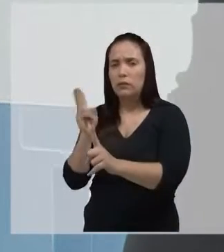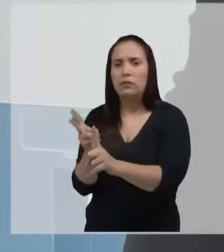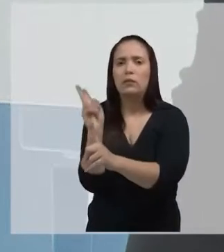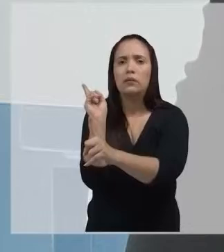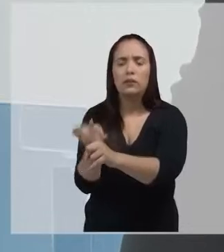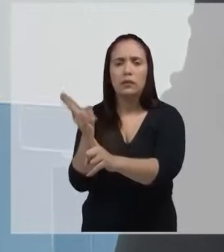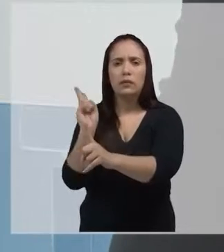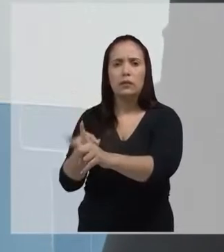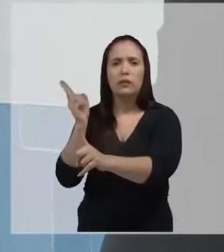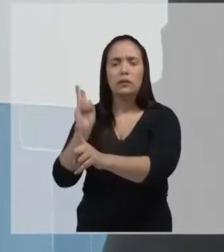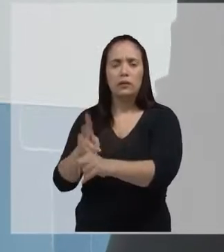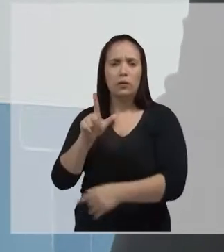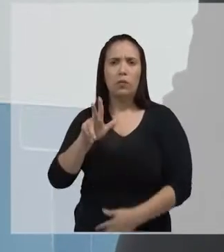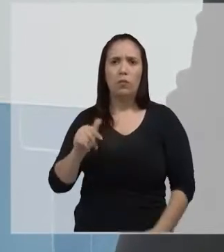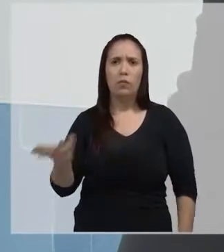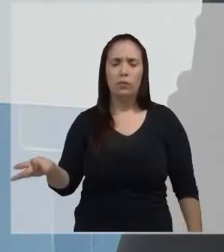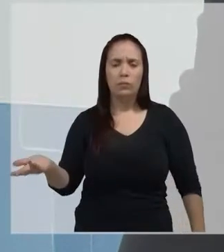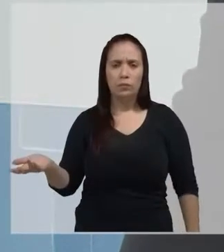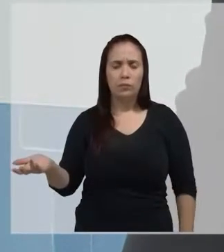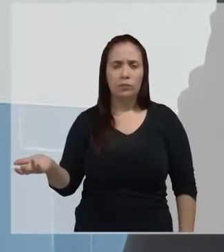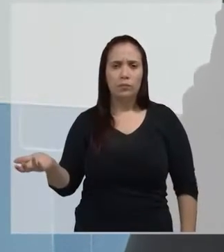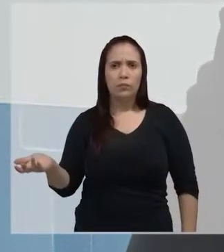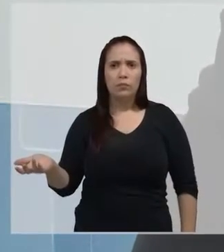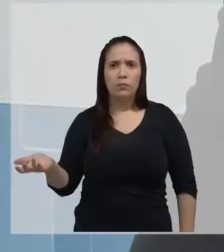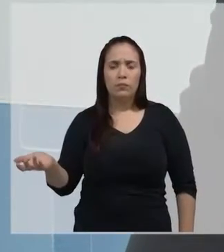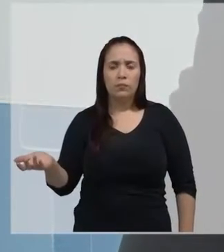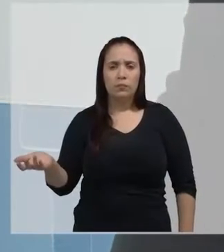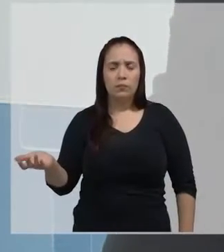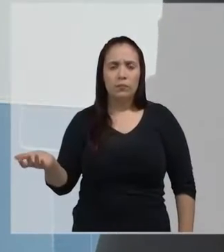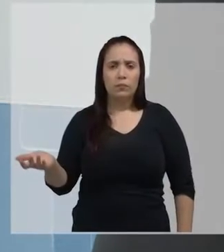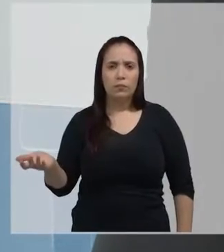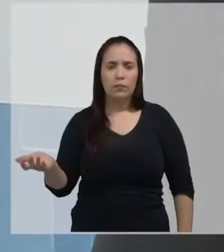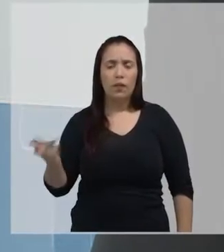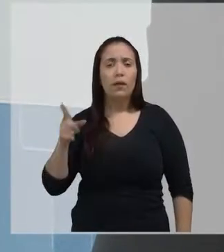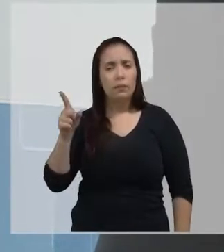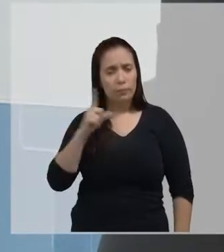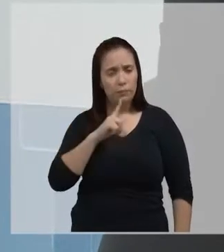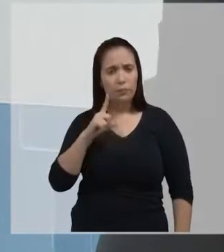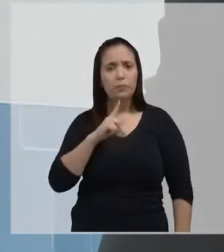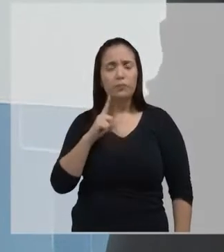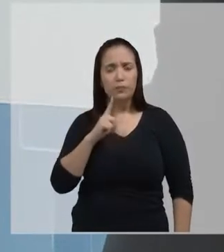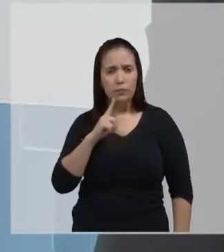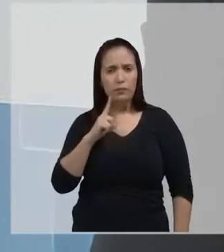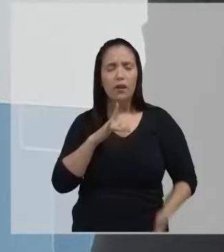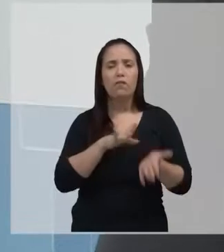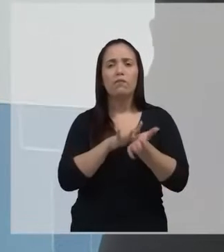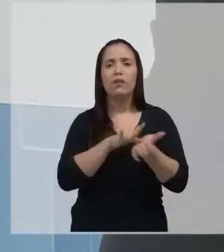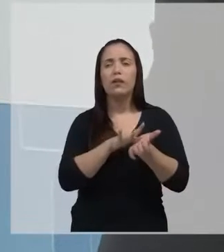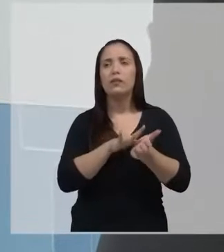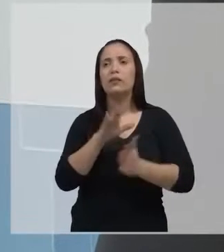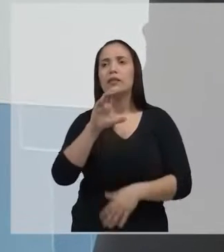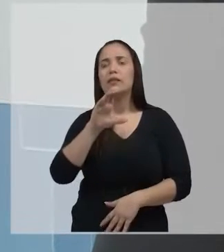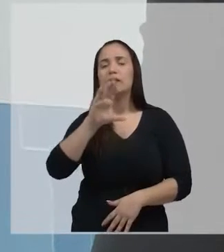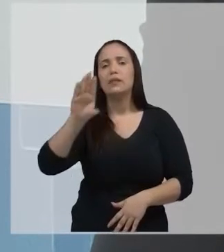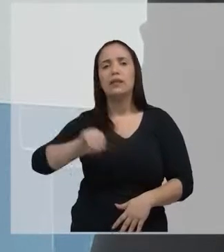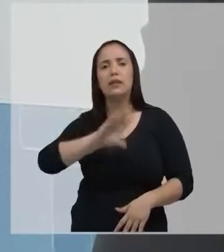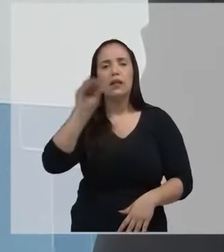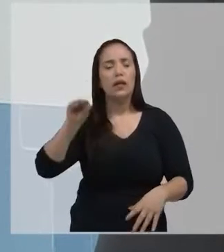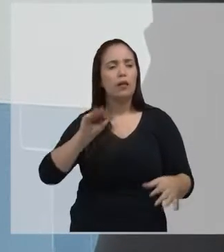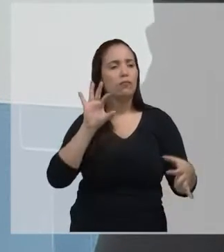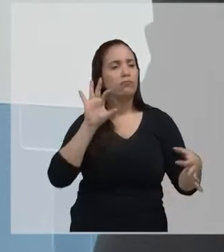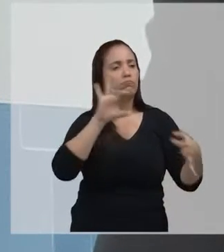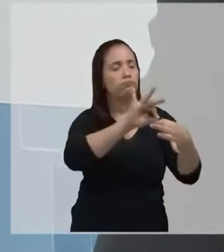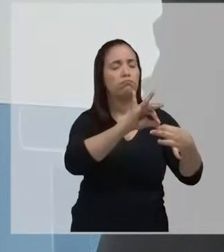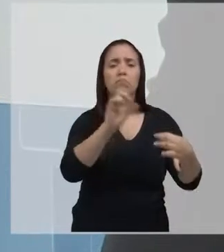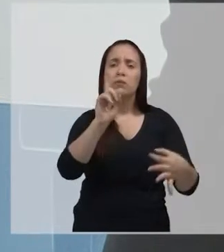o Ciro também, vamos fazer de conta, que não é, né, e não é um partido, ele também não. Mas eu estou falando, o PT teria que